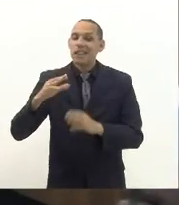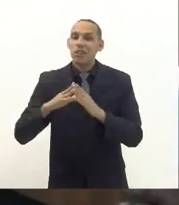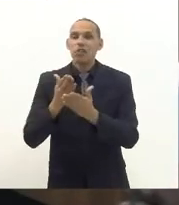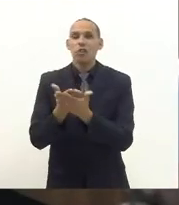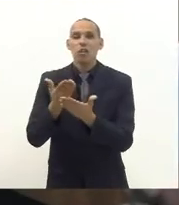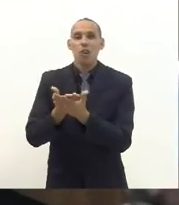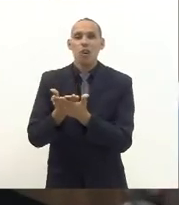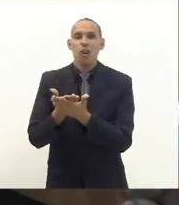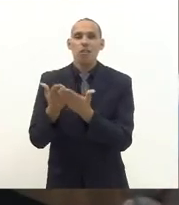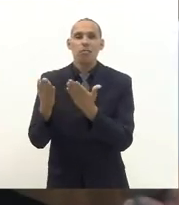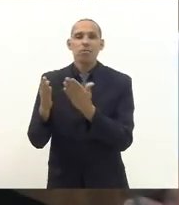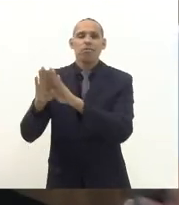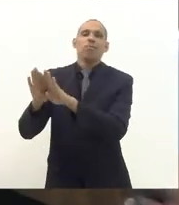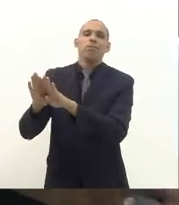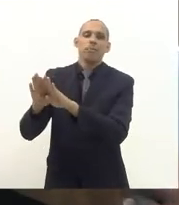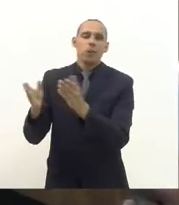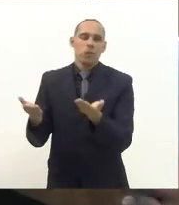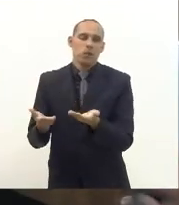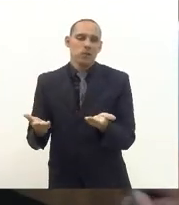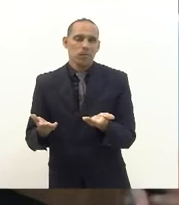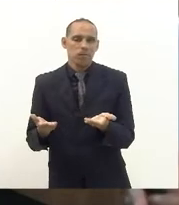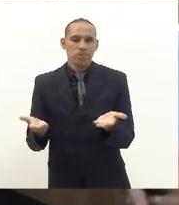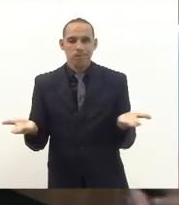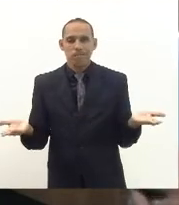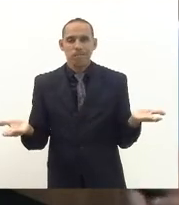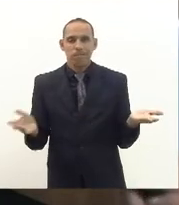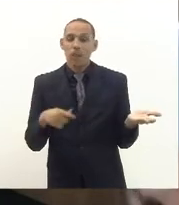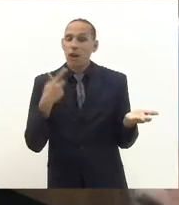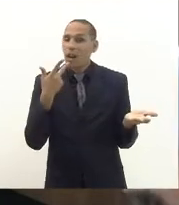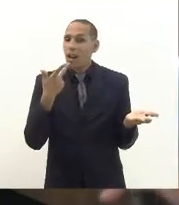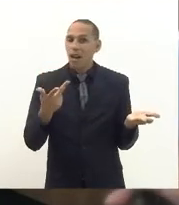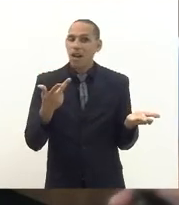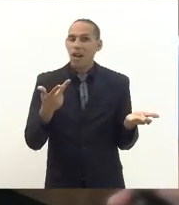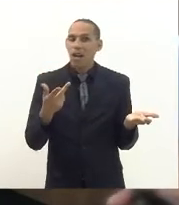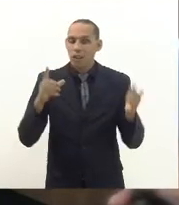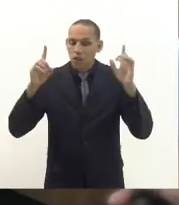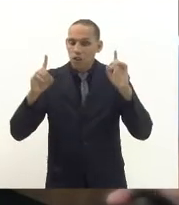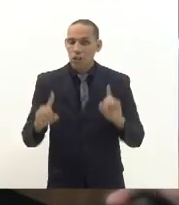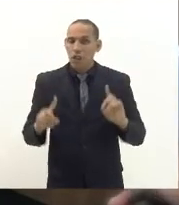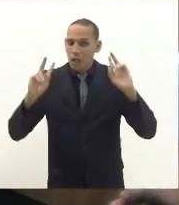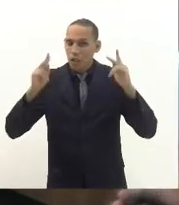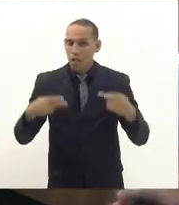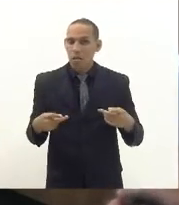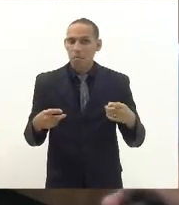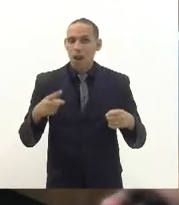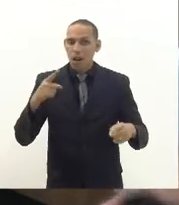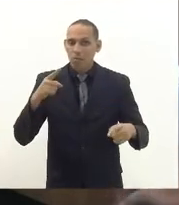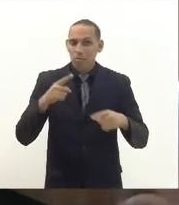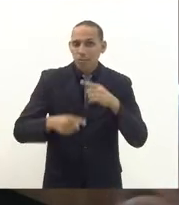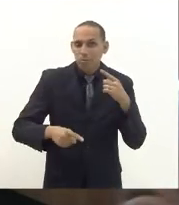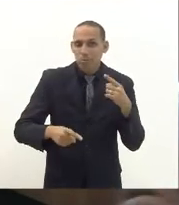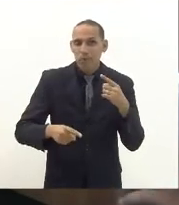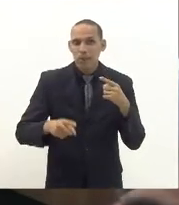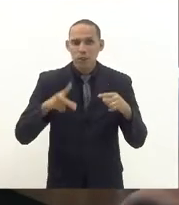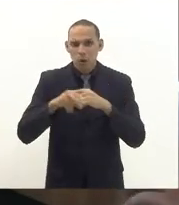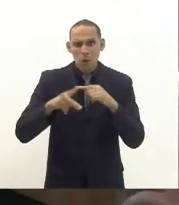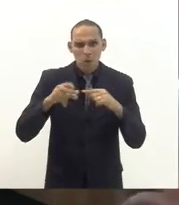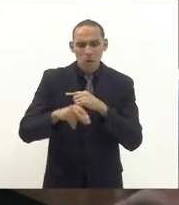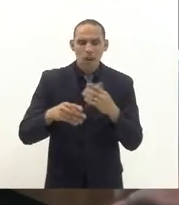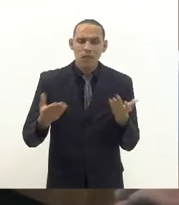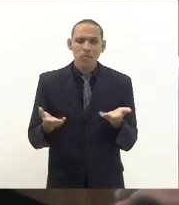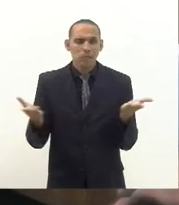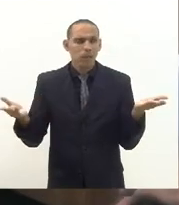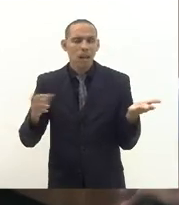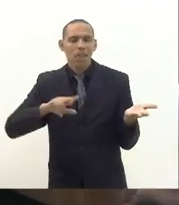escolas hoje estiveram fechadas então quando falamos da violação de direitos humanos não é apenas de